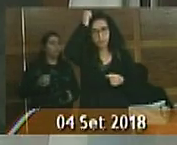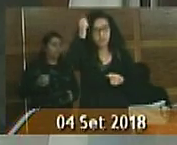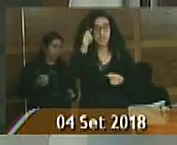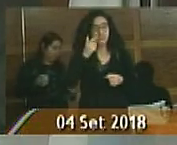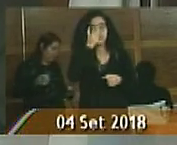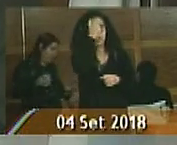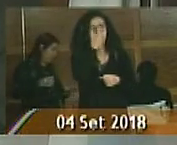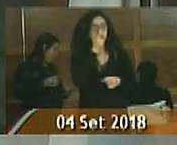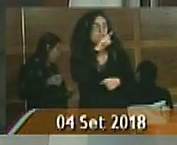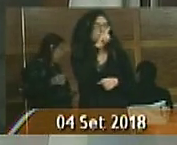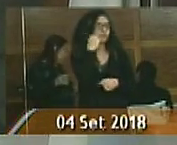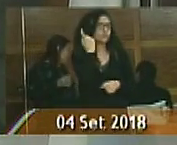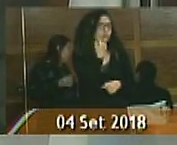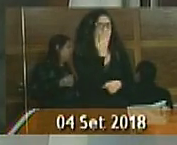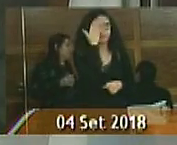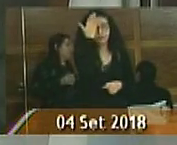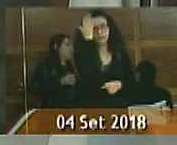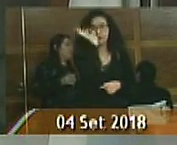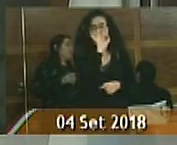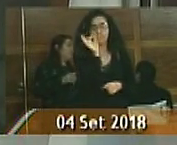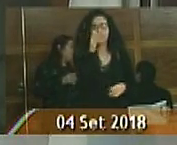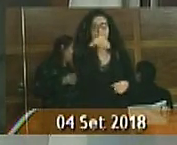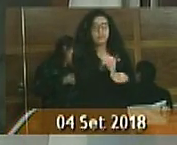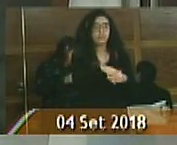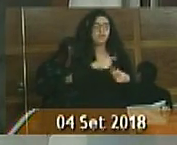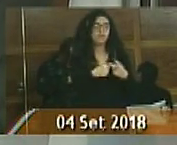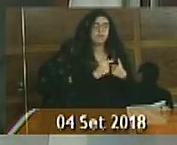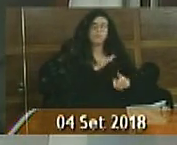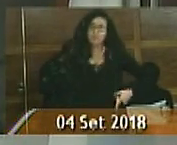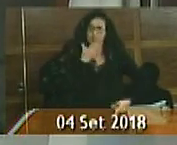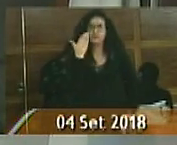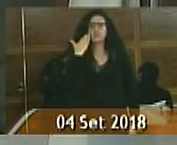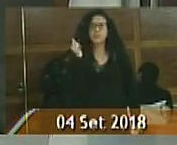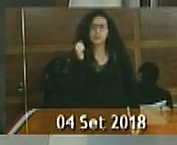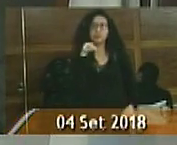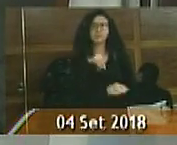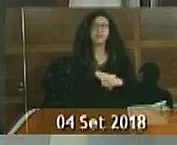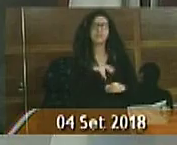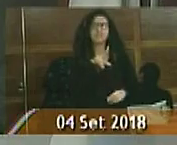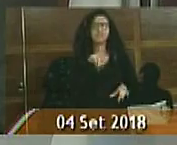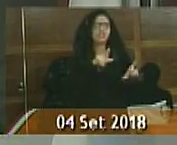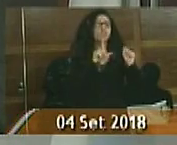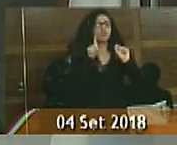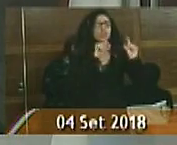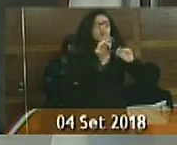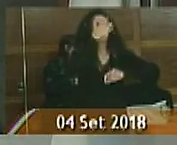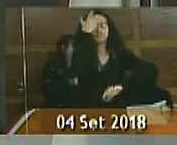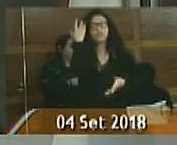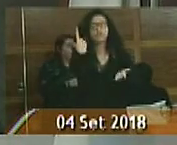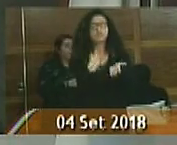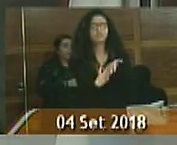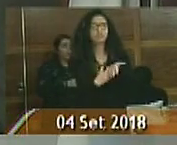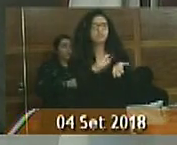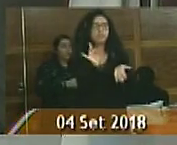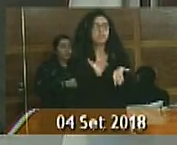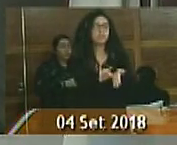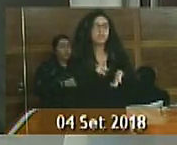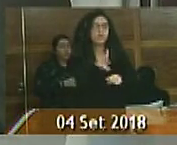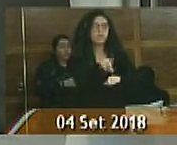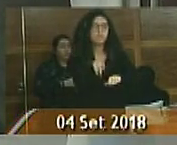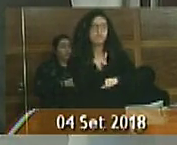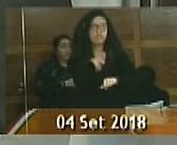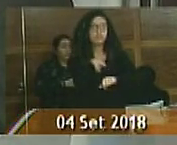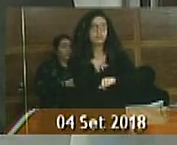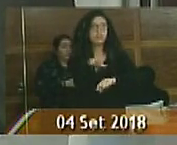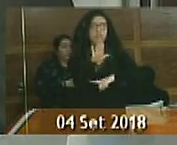somos nós que não sabemos votar. Porque na hora que nós soubermos votar, nós vamos botar pessoas compromissadas realmente com o nosso país,